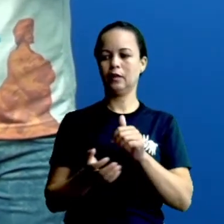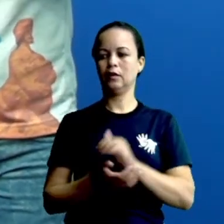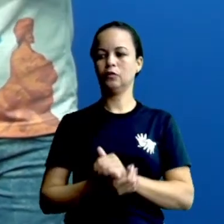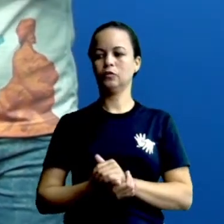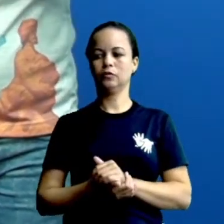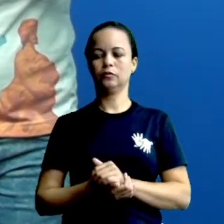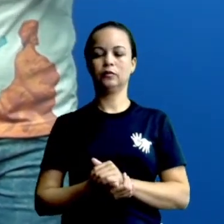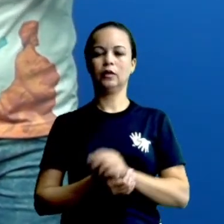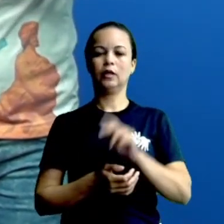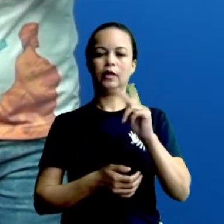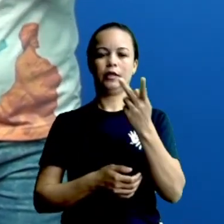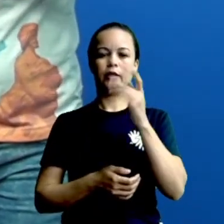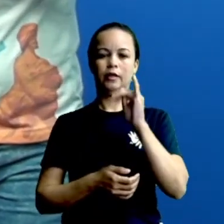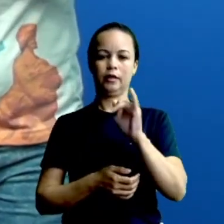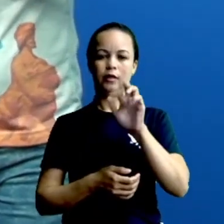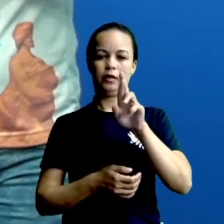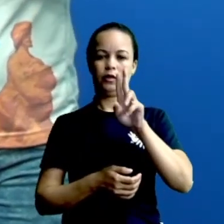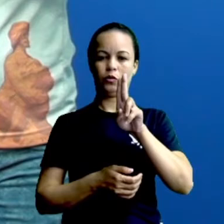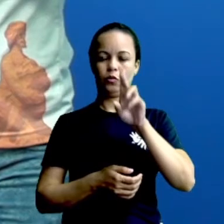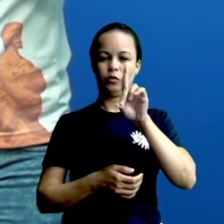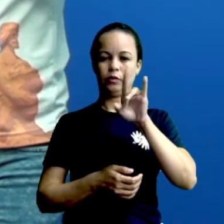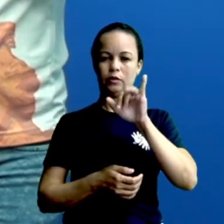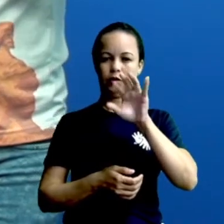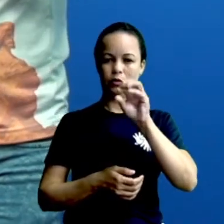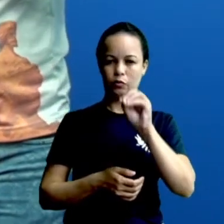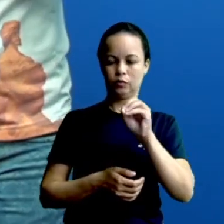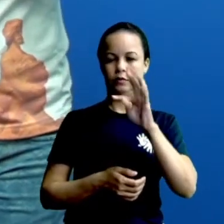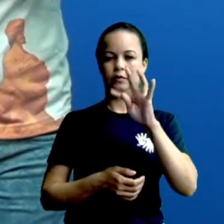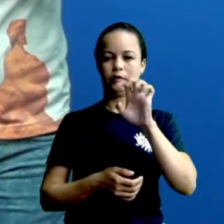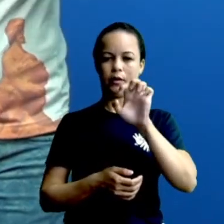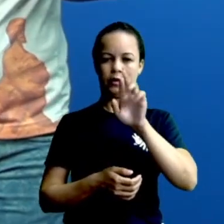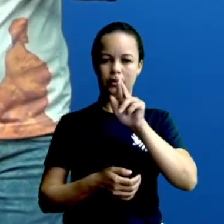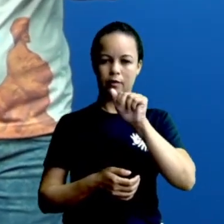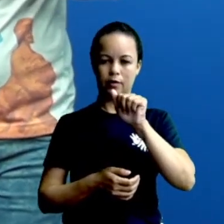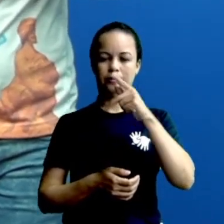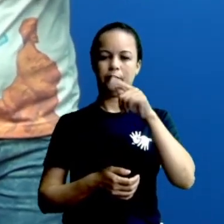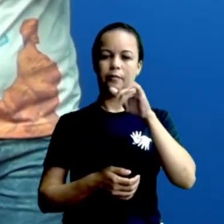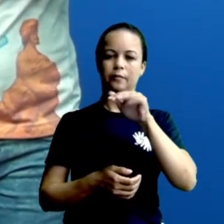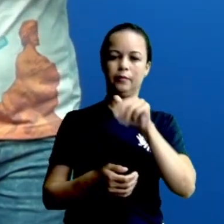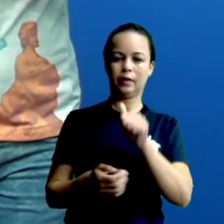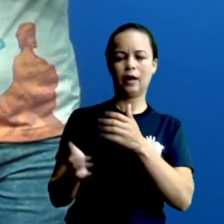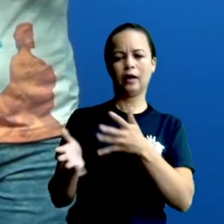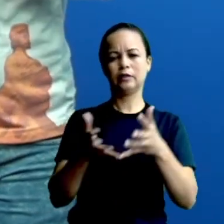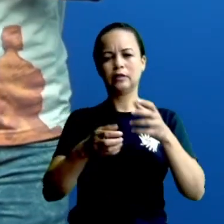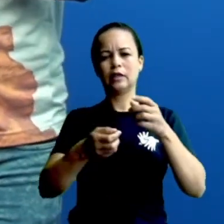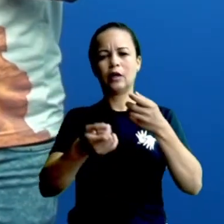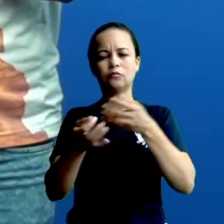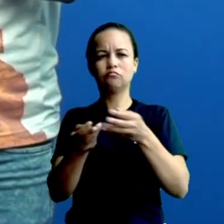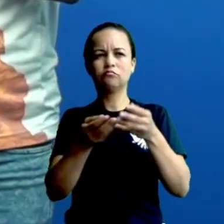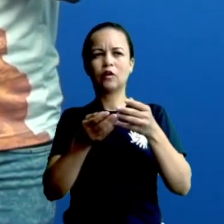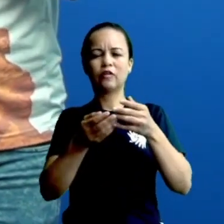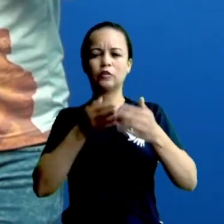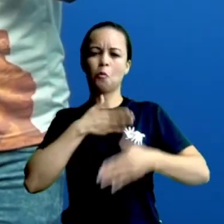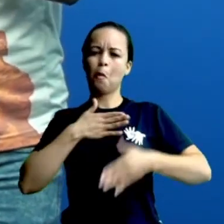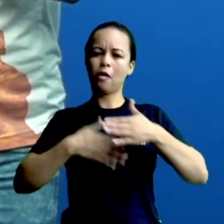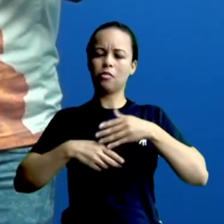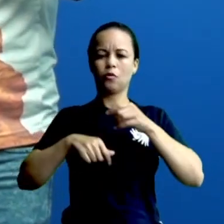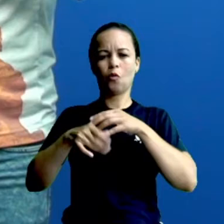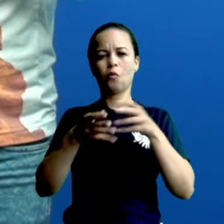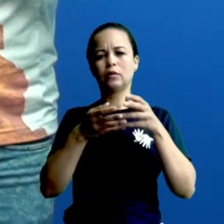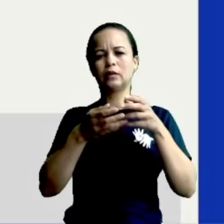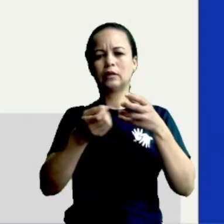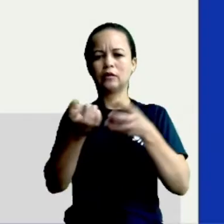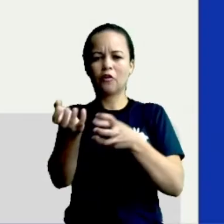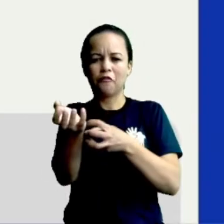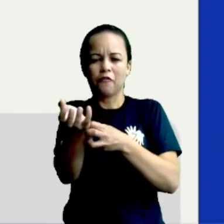a sanguessuga em certos locais, ela auxilia a diminuir inflamações por diversas partes do corpo, a tratar, por exemplo,